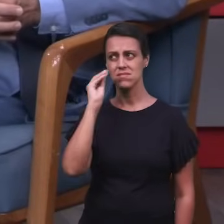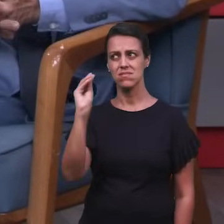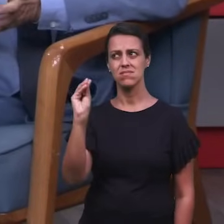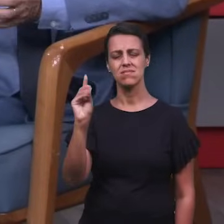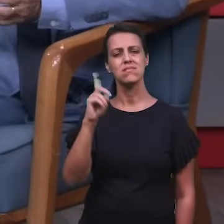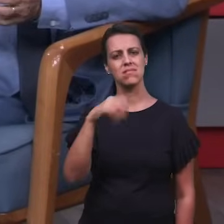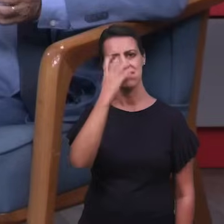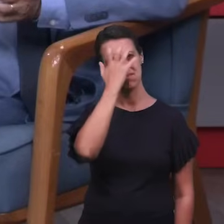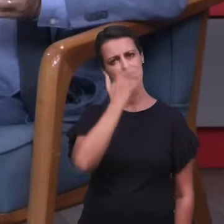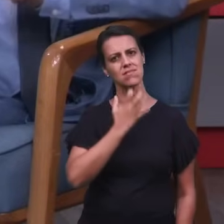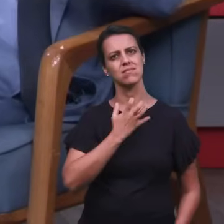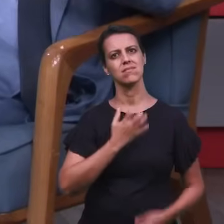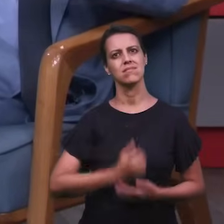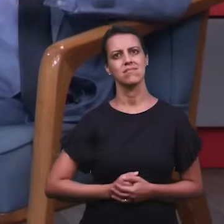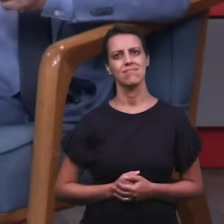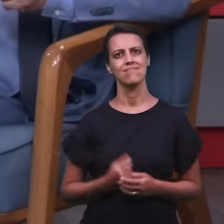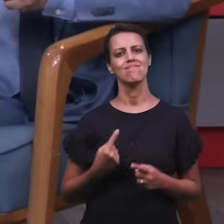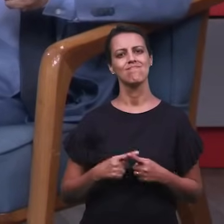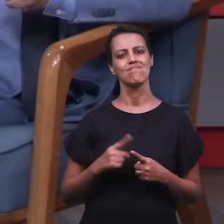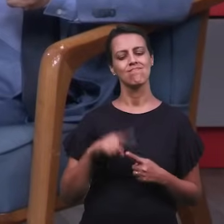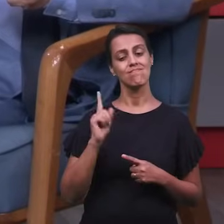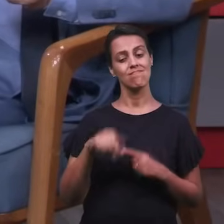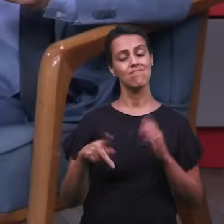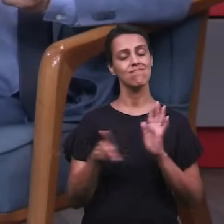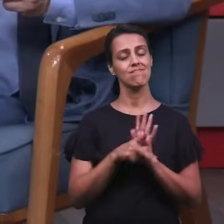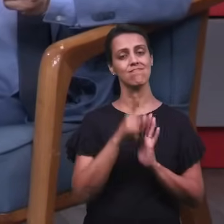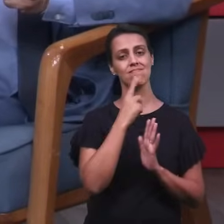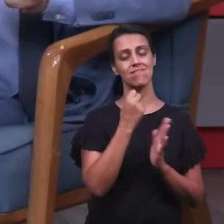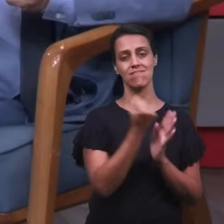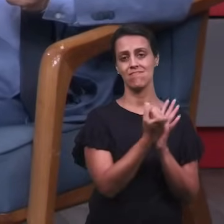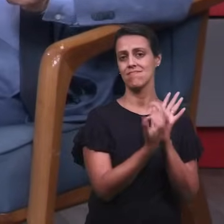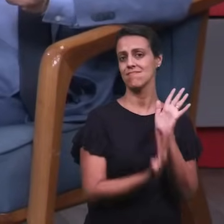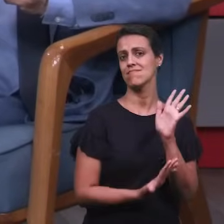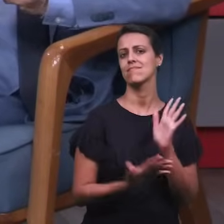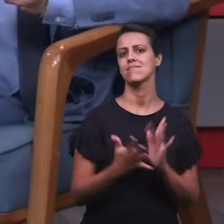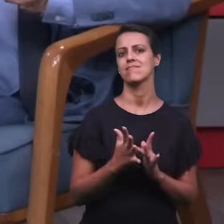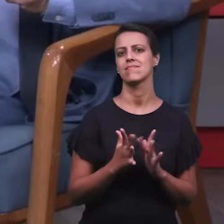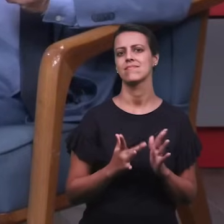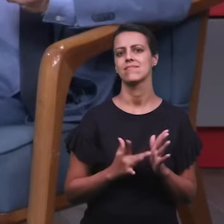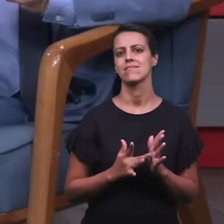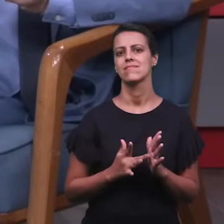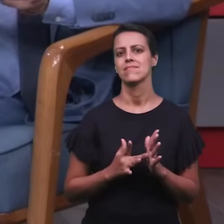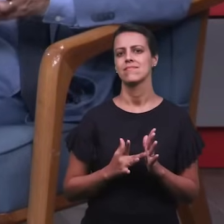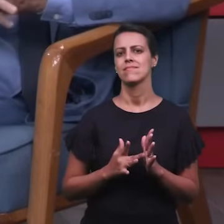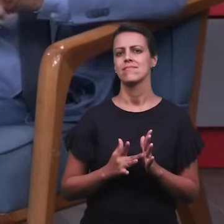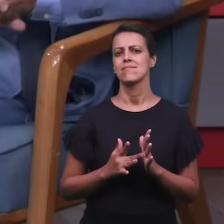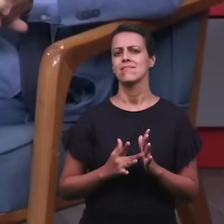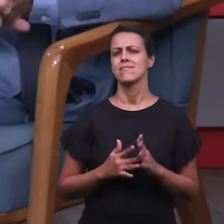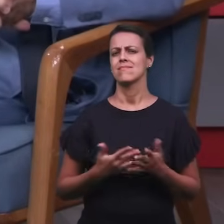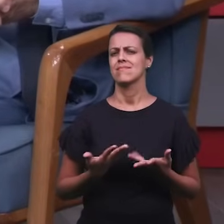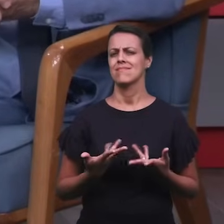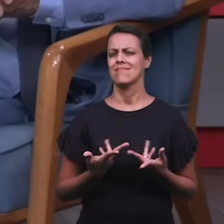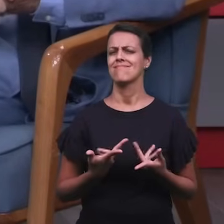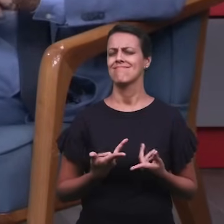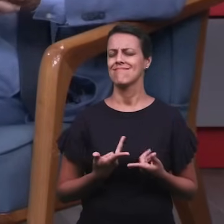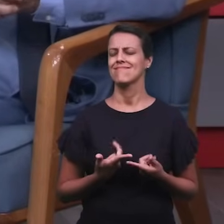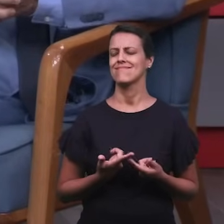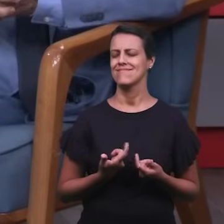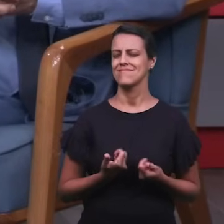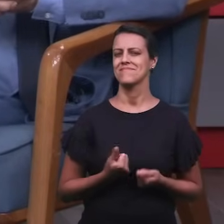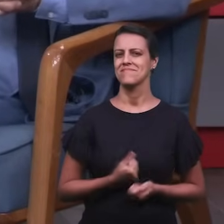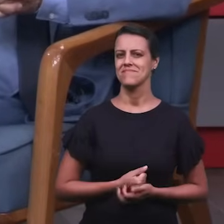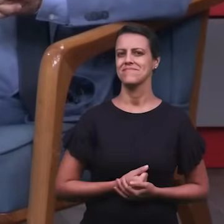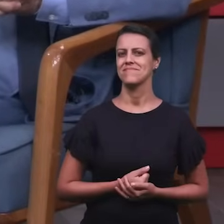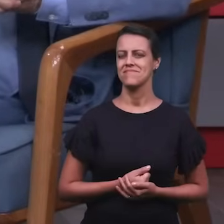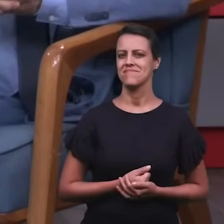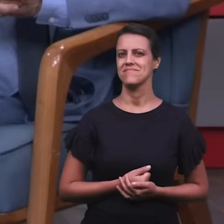você despreza o ministério nessa obra, que ele vem do sangue, está ligado ao sangue, está ligado à genética. Que coisa